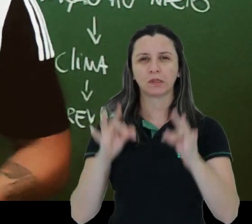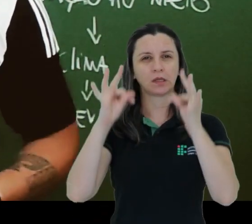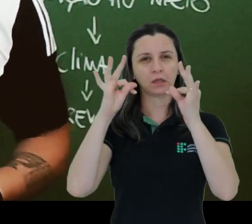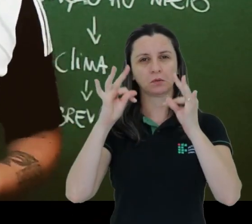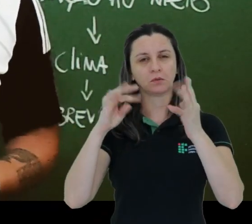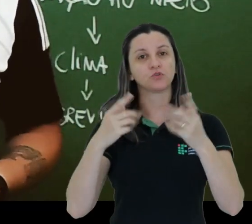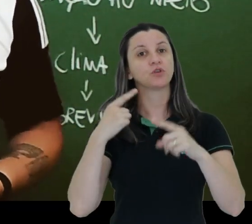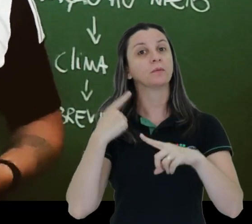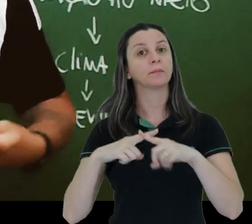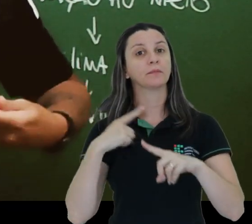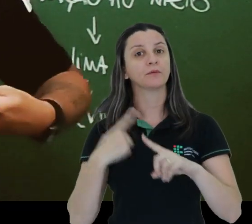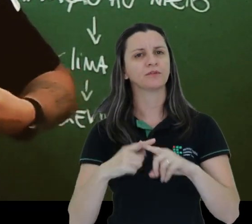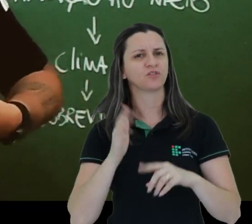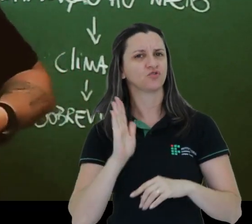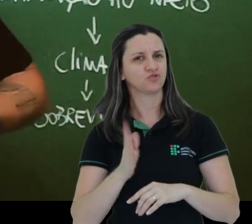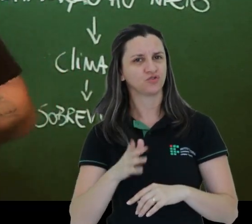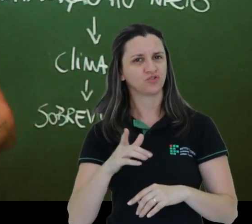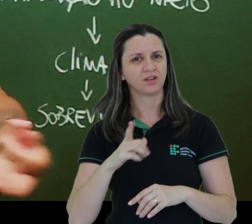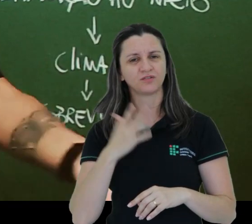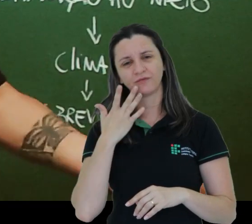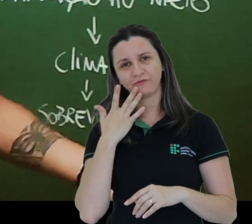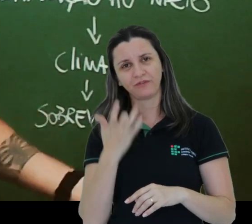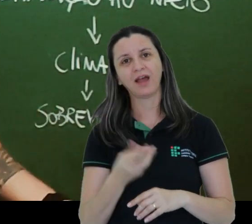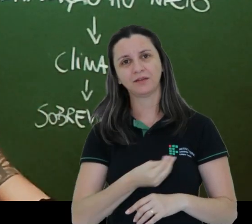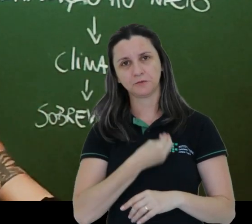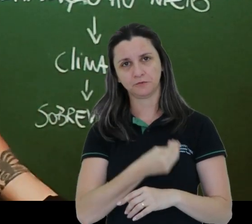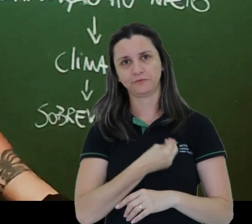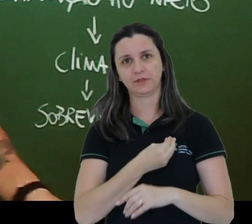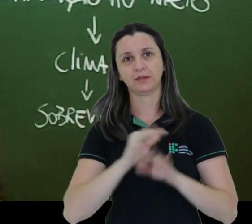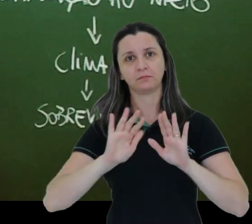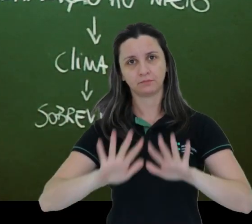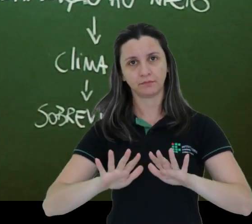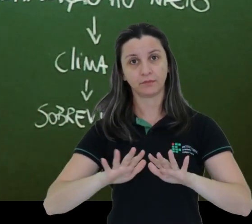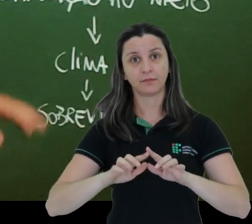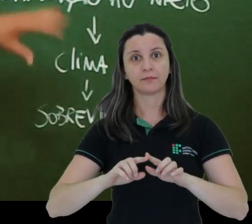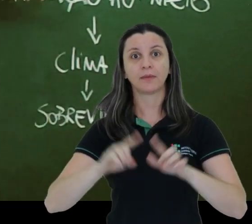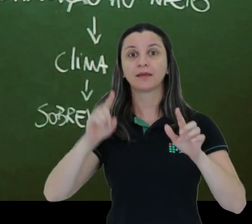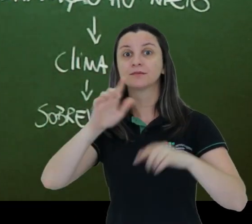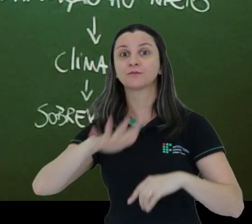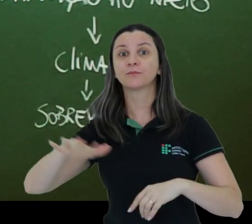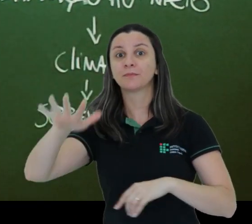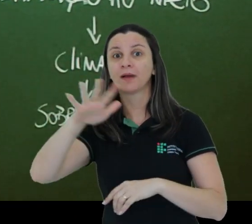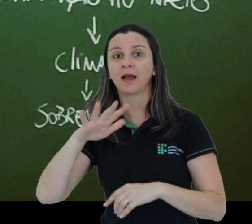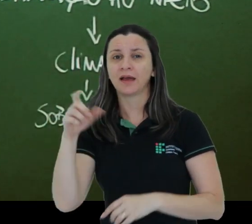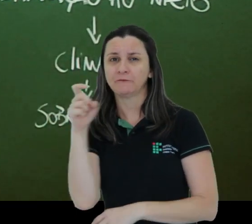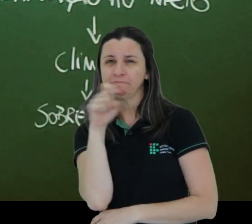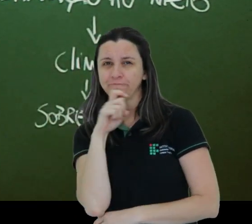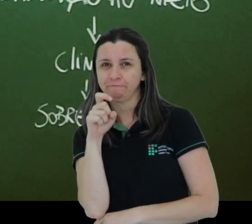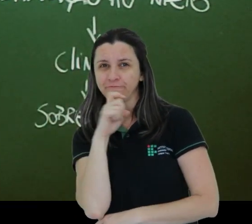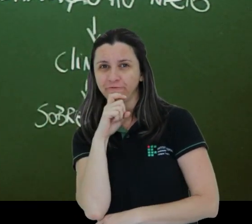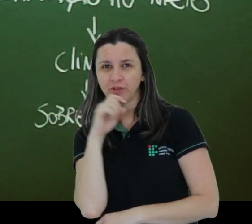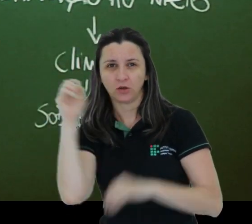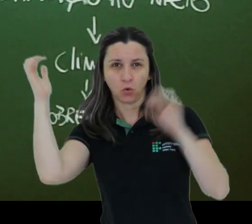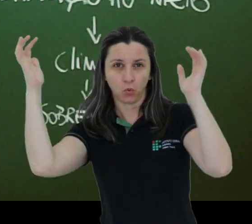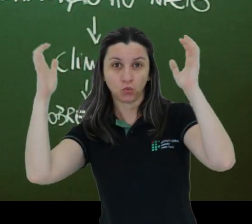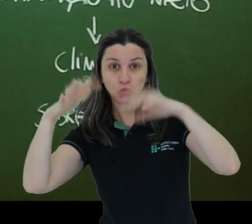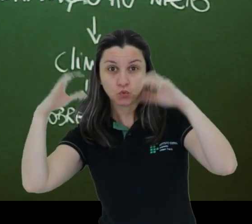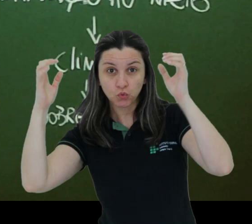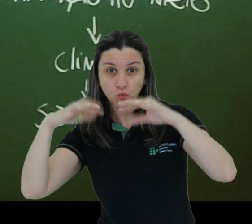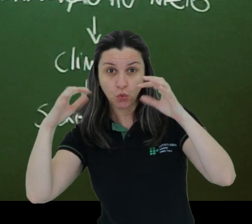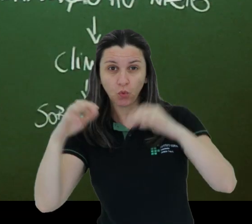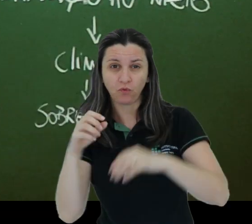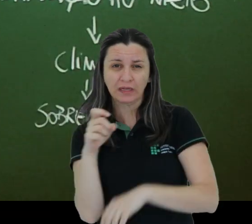muita tecnologia, porque já tinha ali a facilidade de sobrevivência. Numa área de clima muito frio,